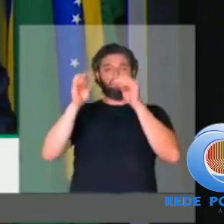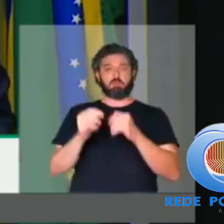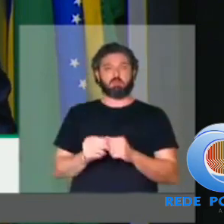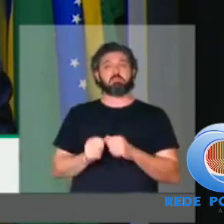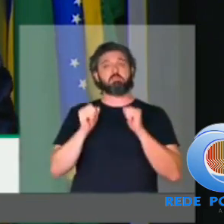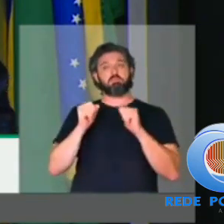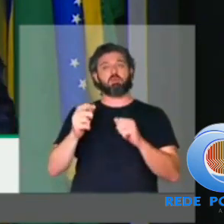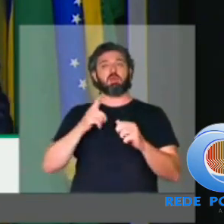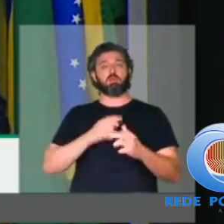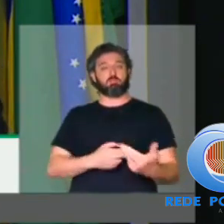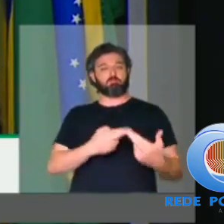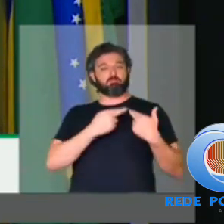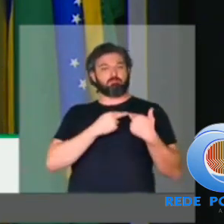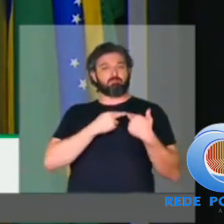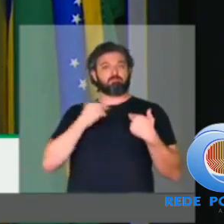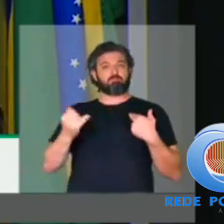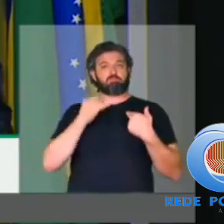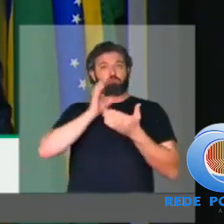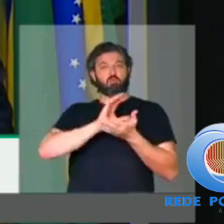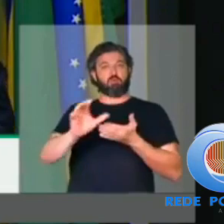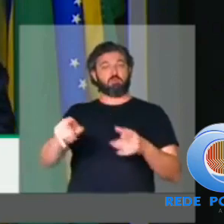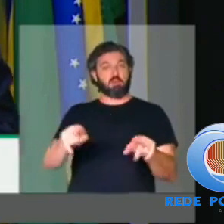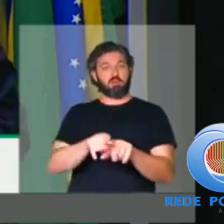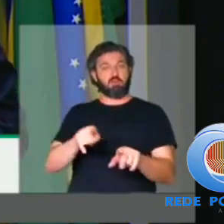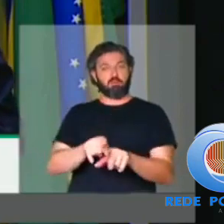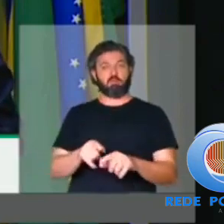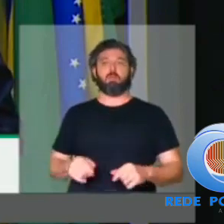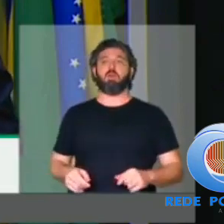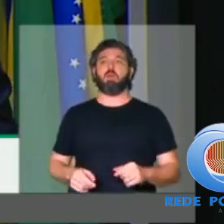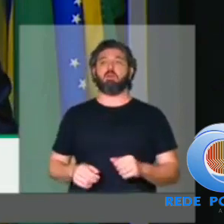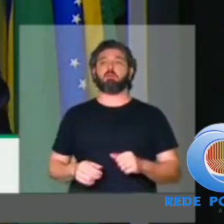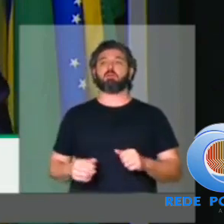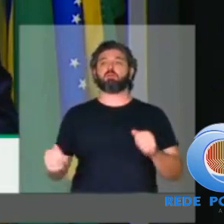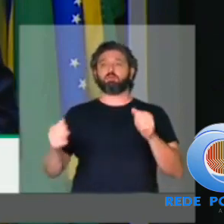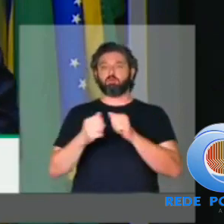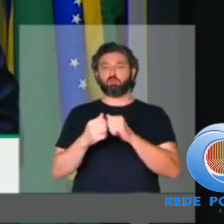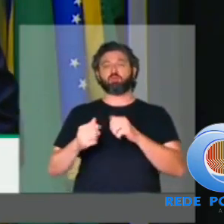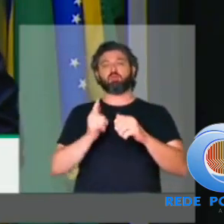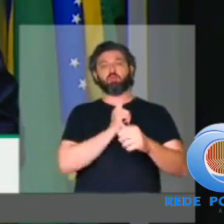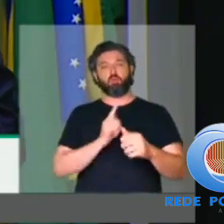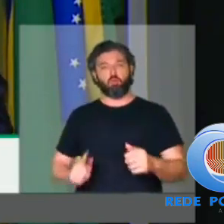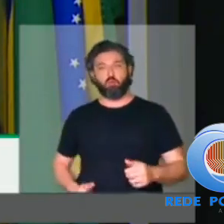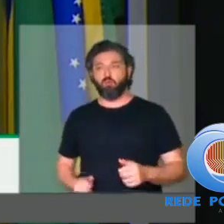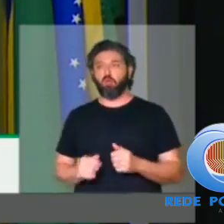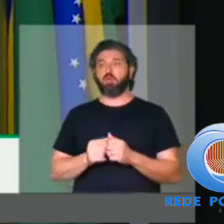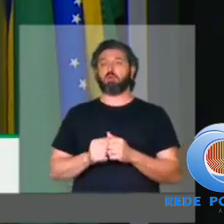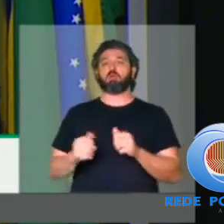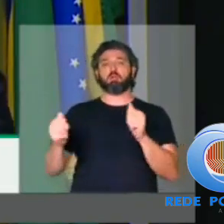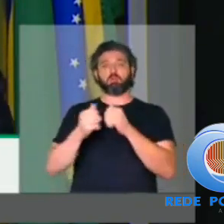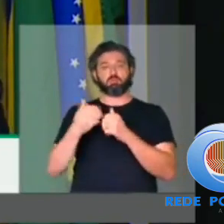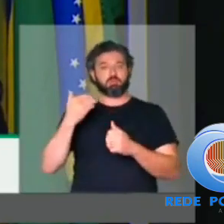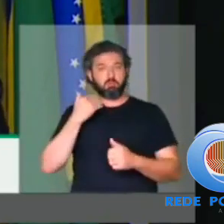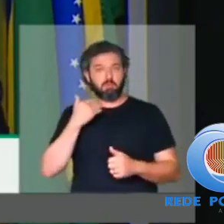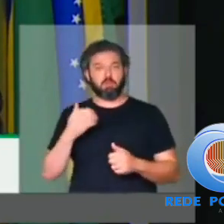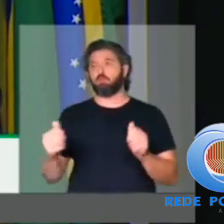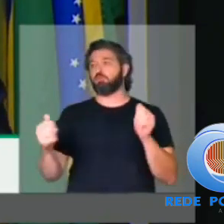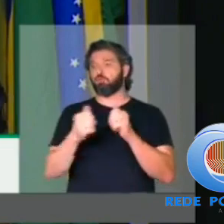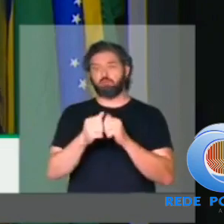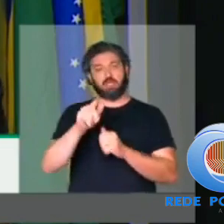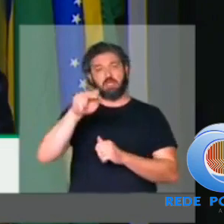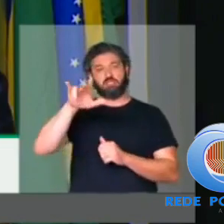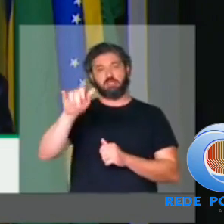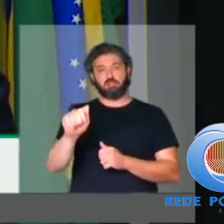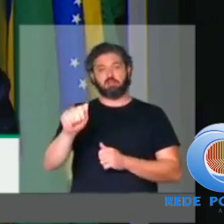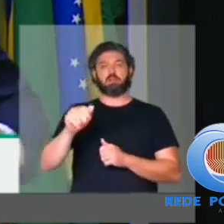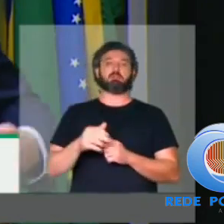ter uma prerrogativa de investimento junto aos órgãos de governo, aos bancos, às